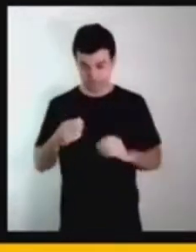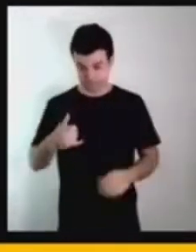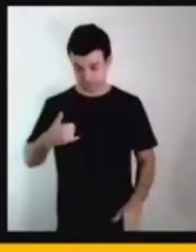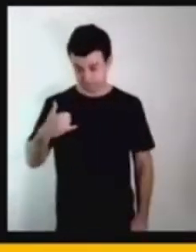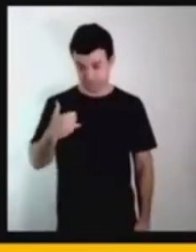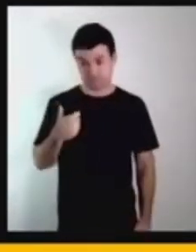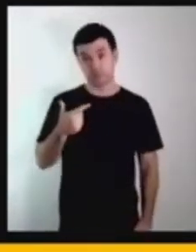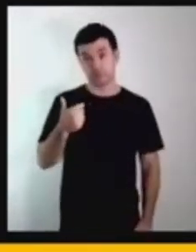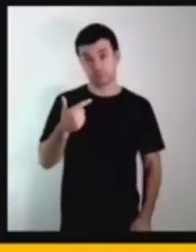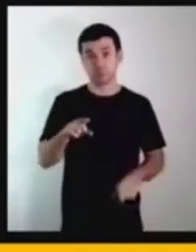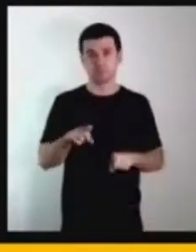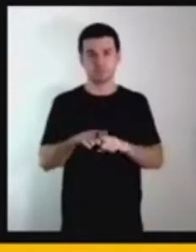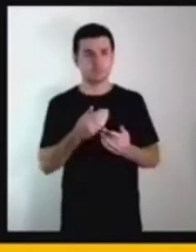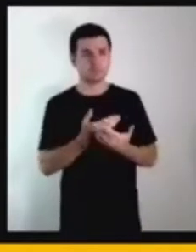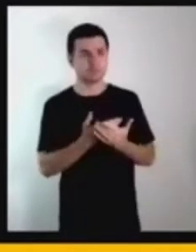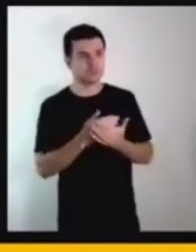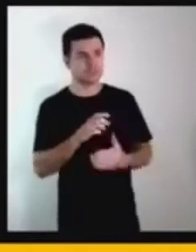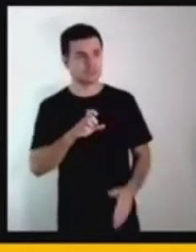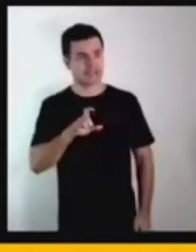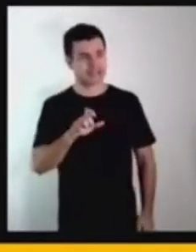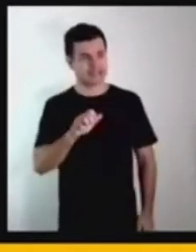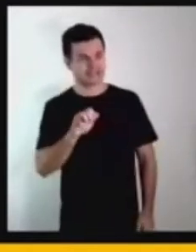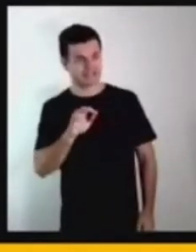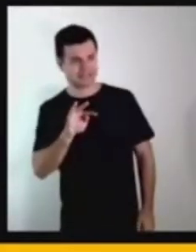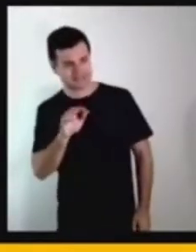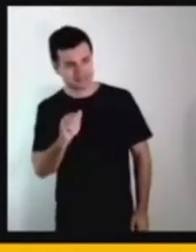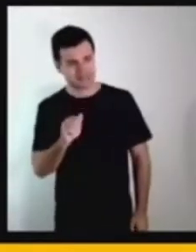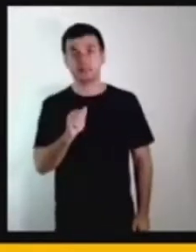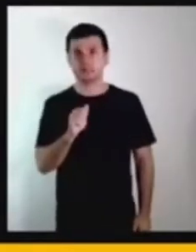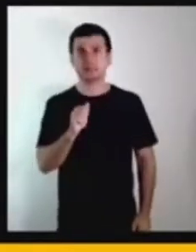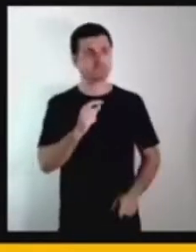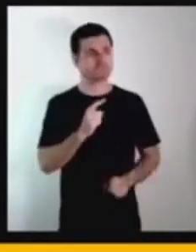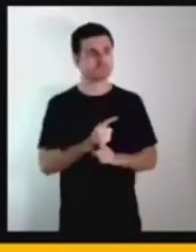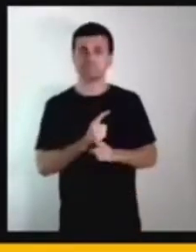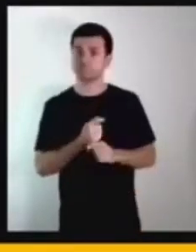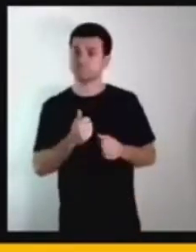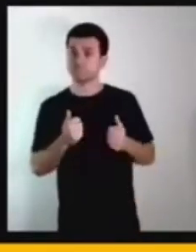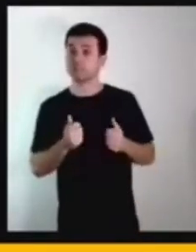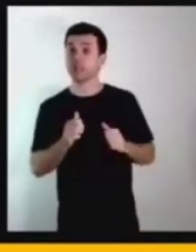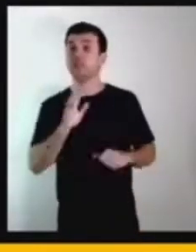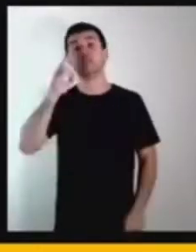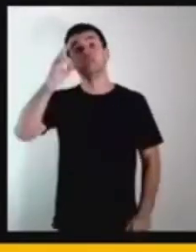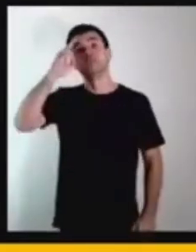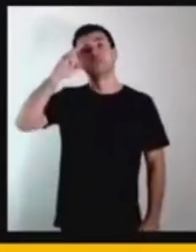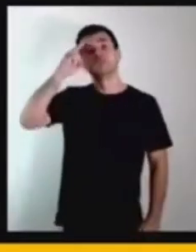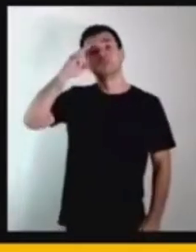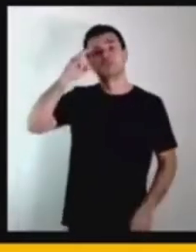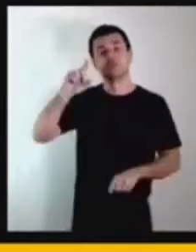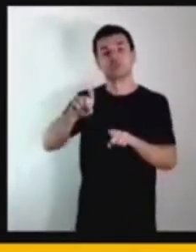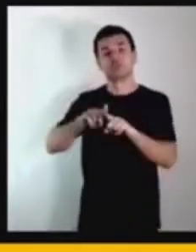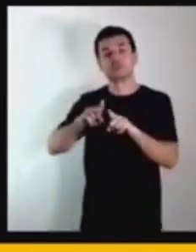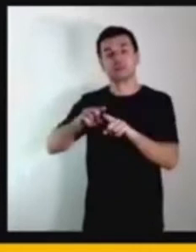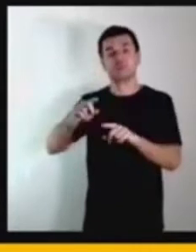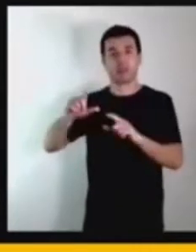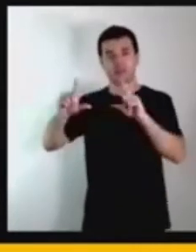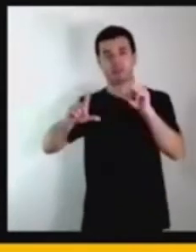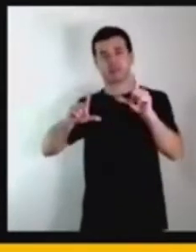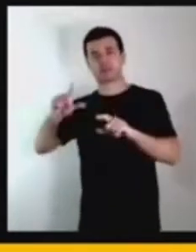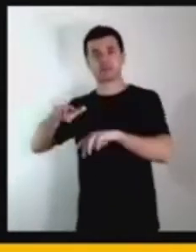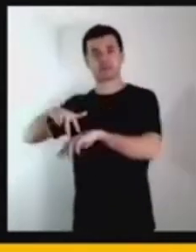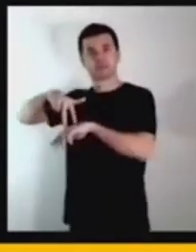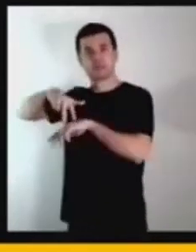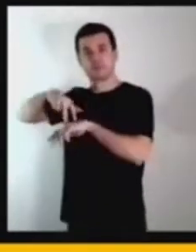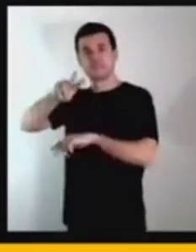em exatas. E assim, eu não também queria dizer para vocês que o meu sonho era ser VJ. E assim, nunca me